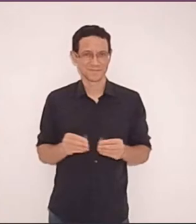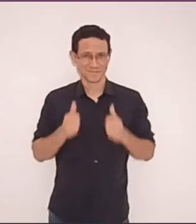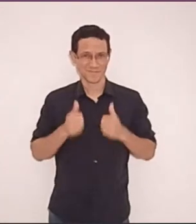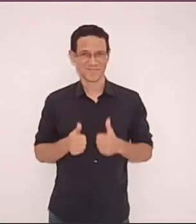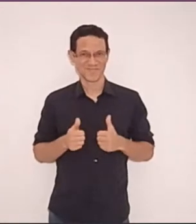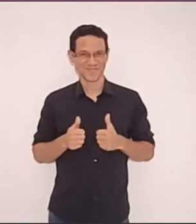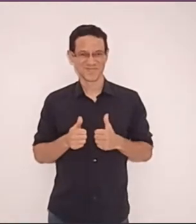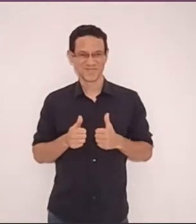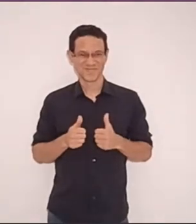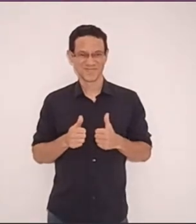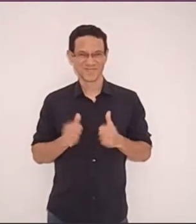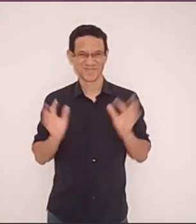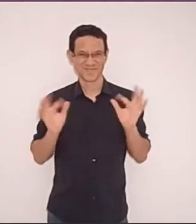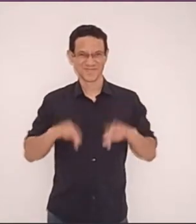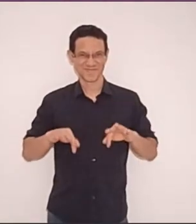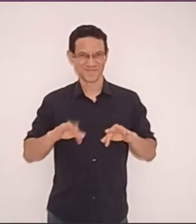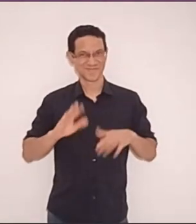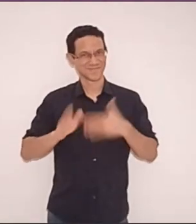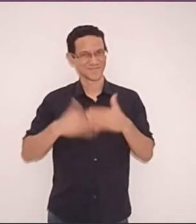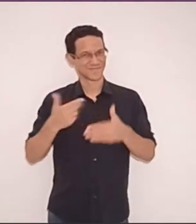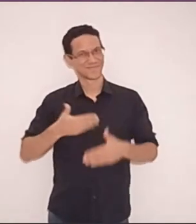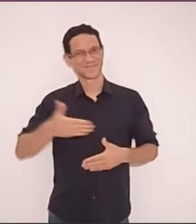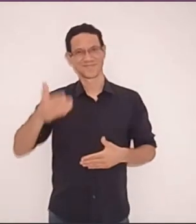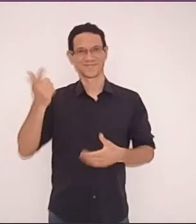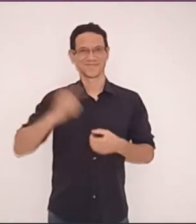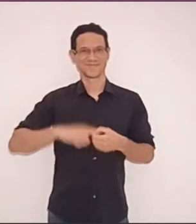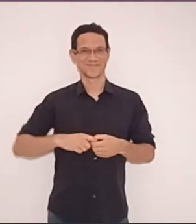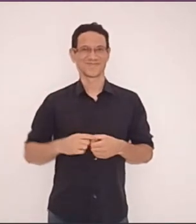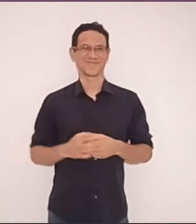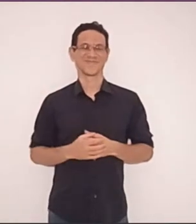roda e começar a outra as rodas